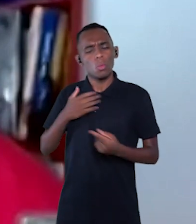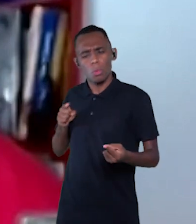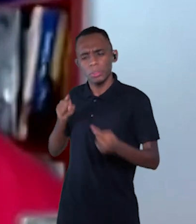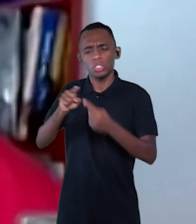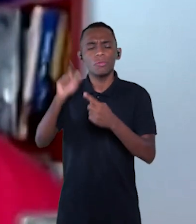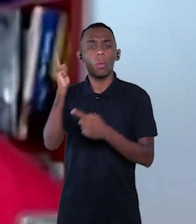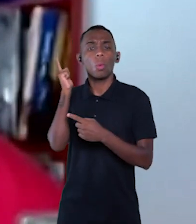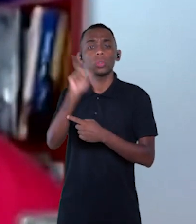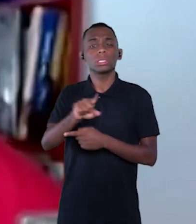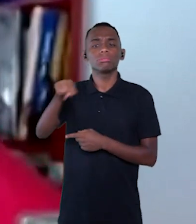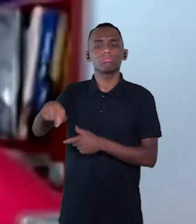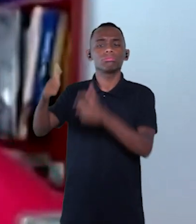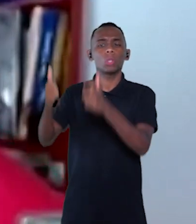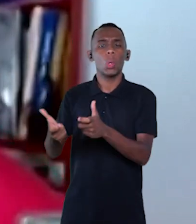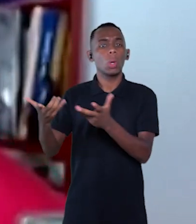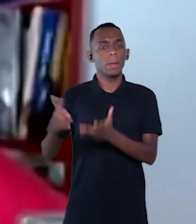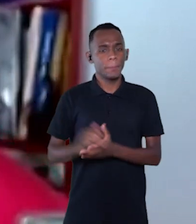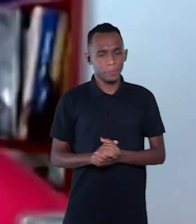ali naquele lugar.